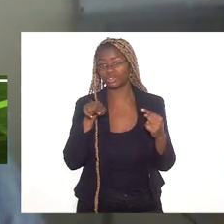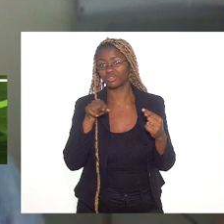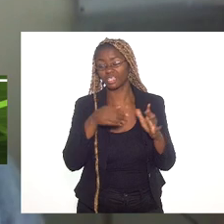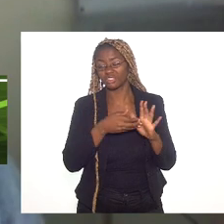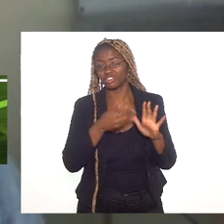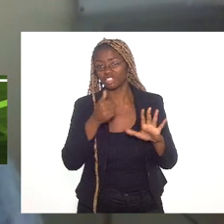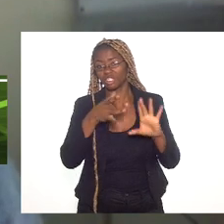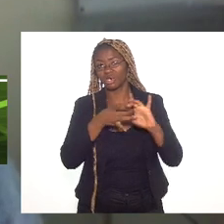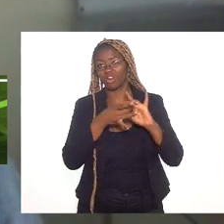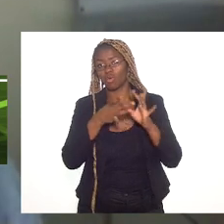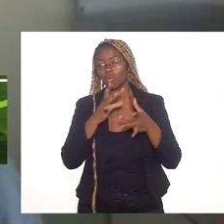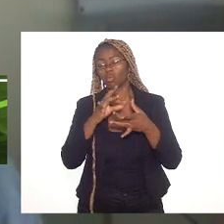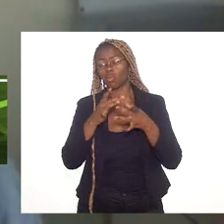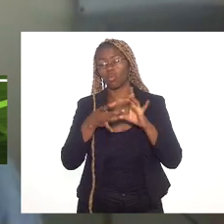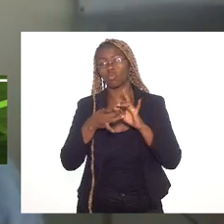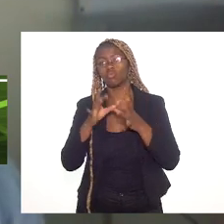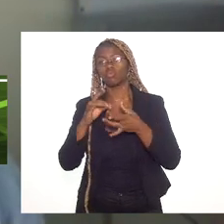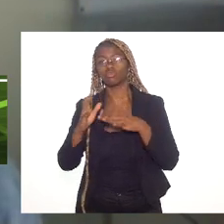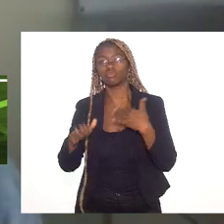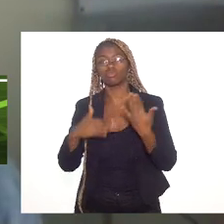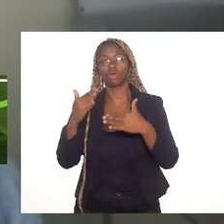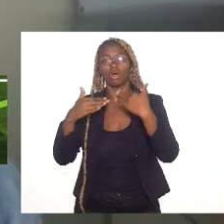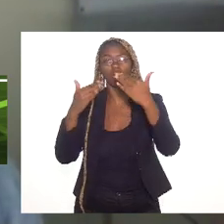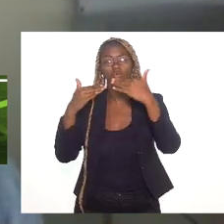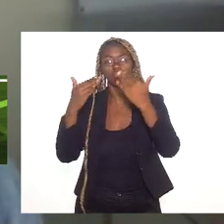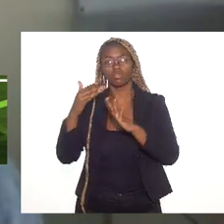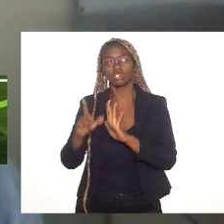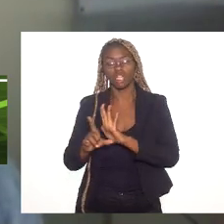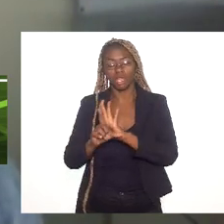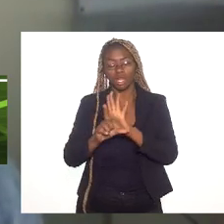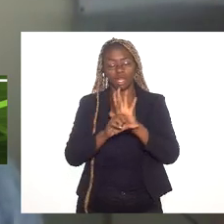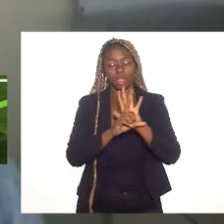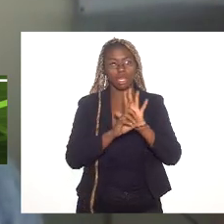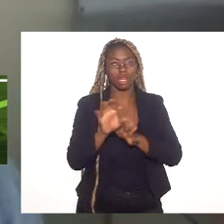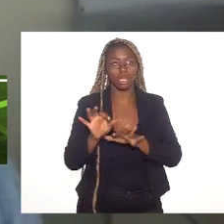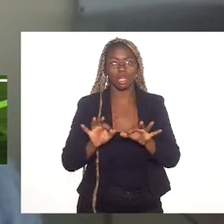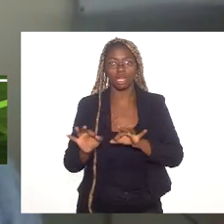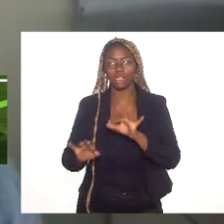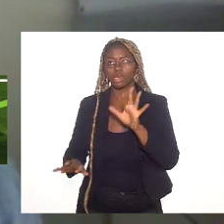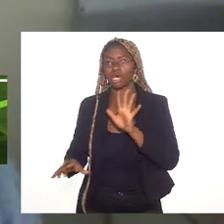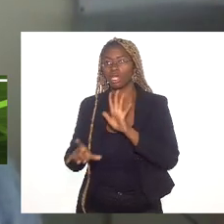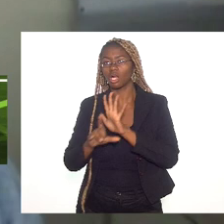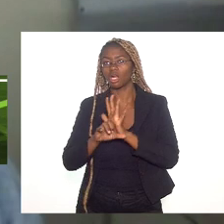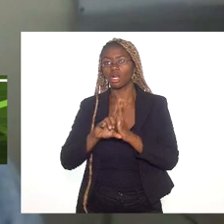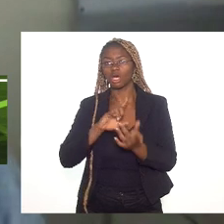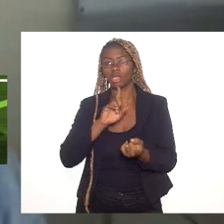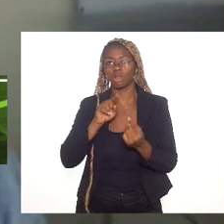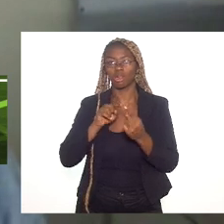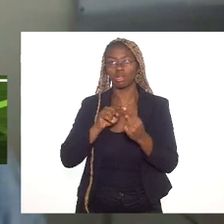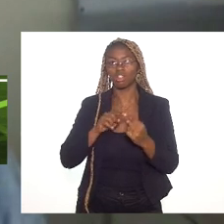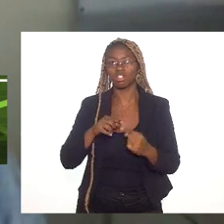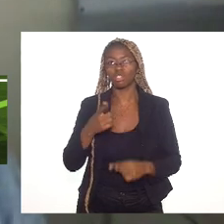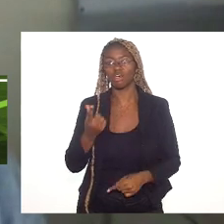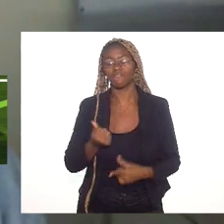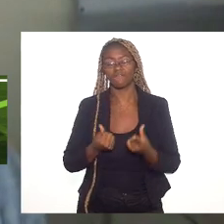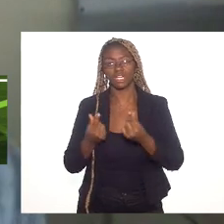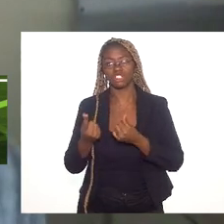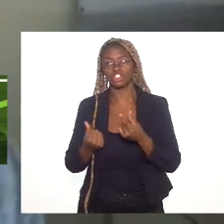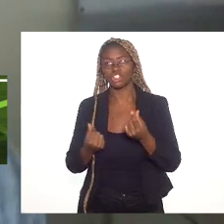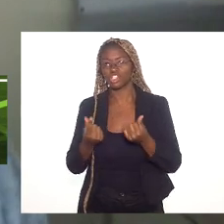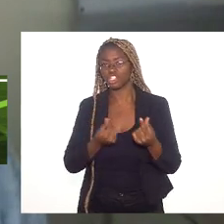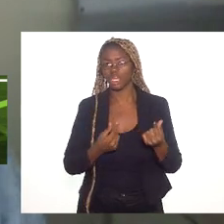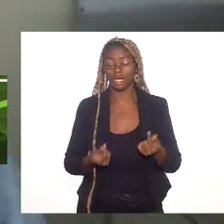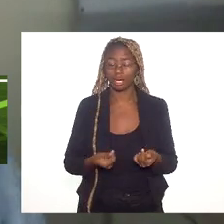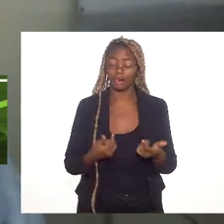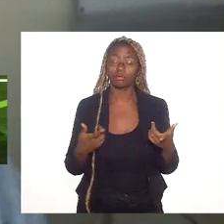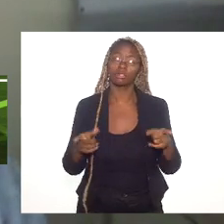que foi esse avanço na nossa legislatura, de construção da lei das metas fiscais orçamentárias, inclusive tão